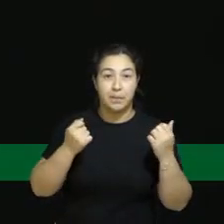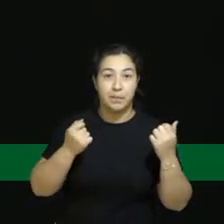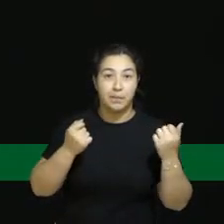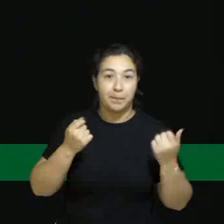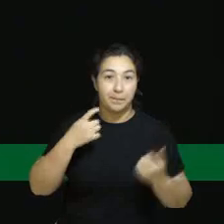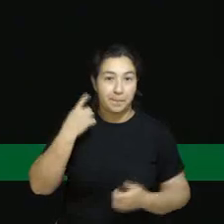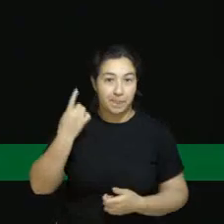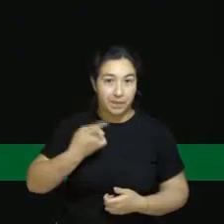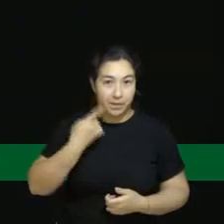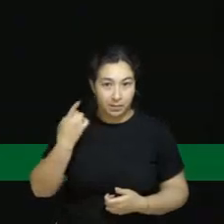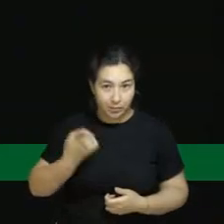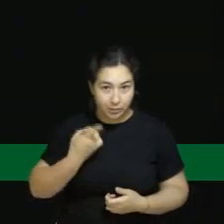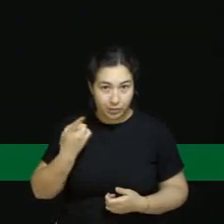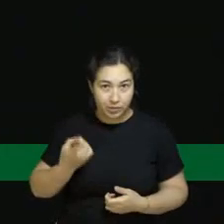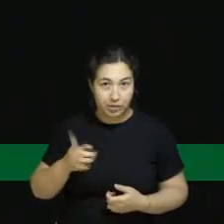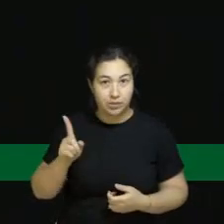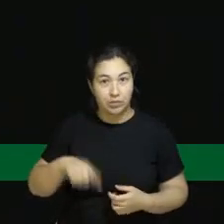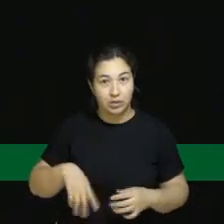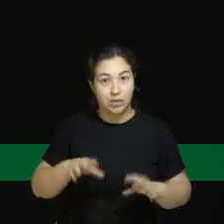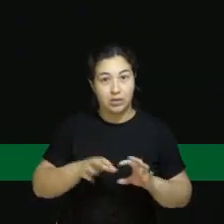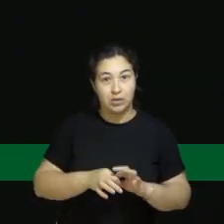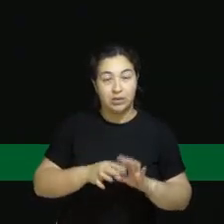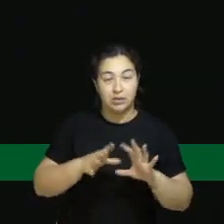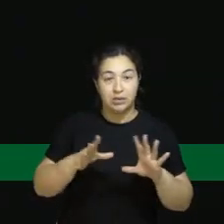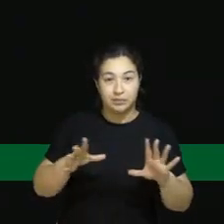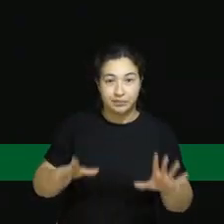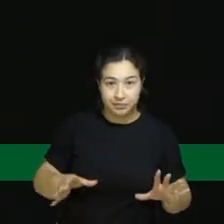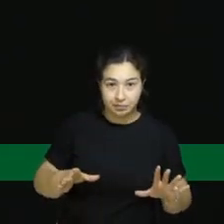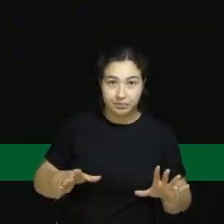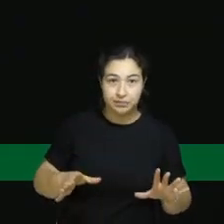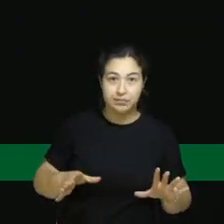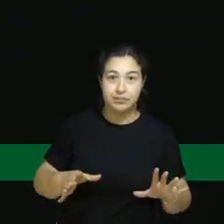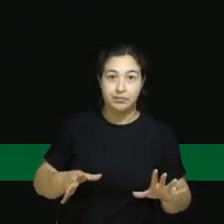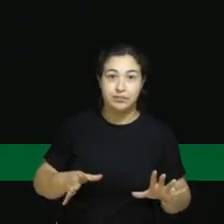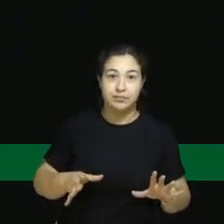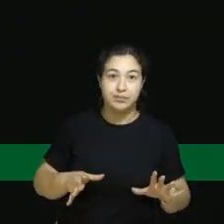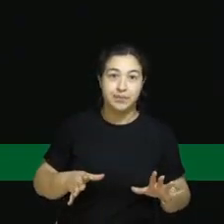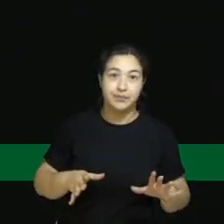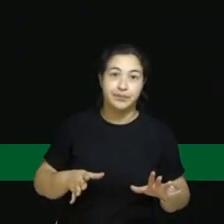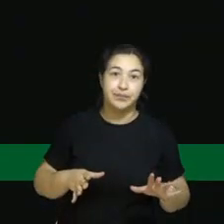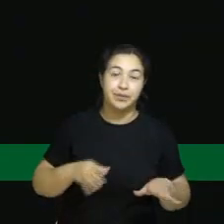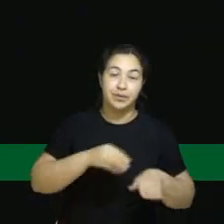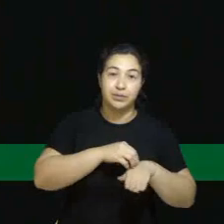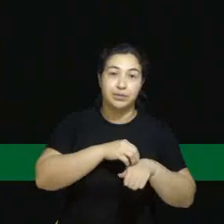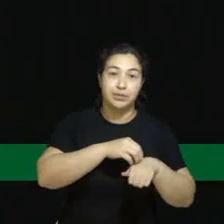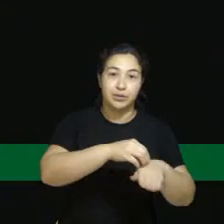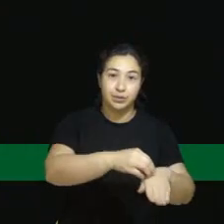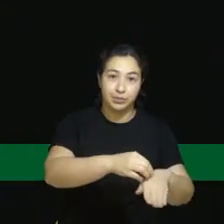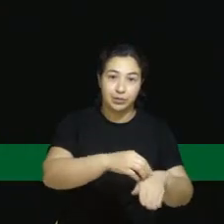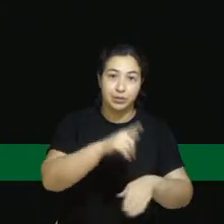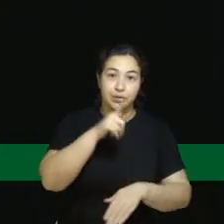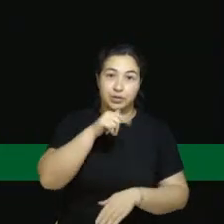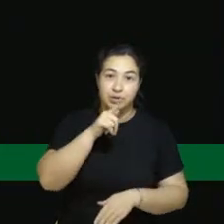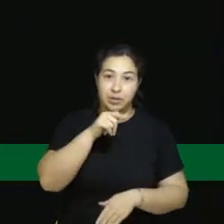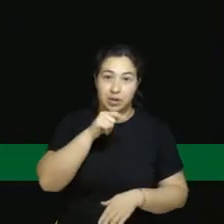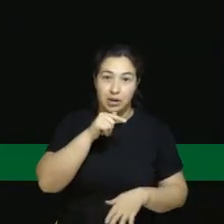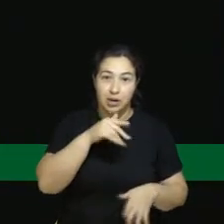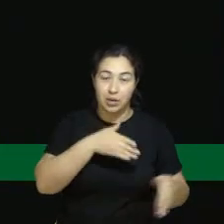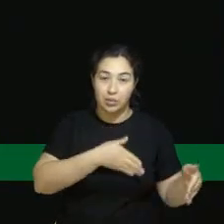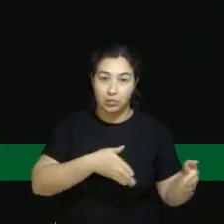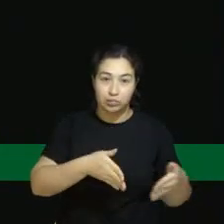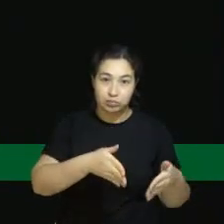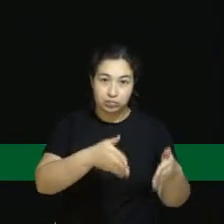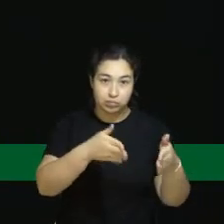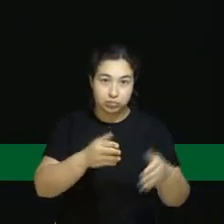inclui a autorização como uma modalidade de transporte aquaviário na Constituição do Estado. Ela,